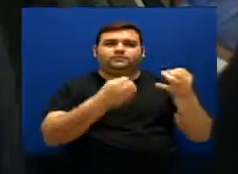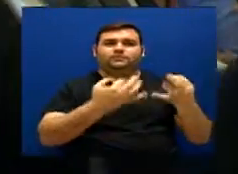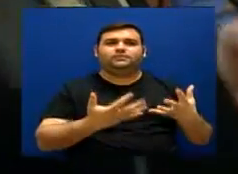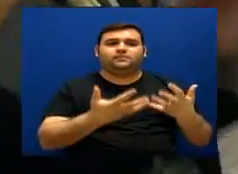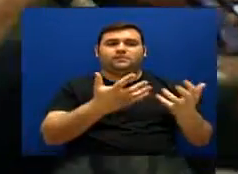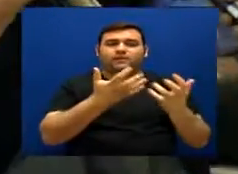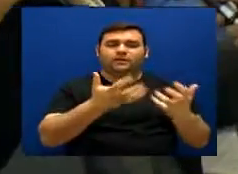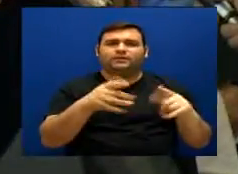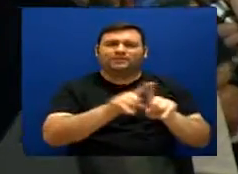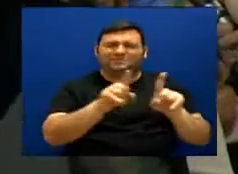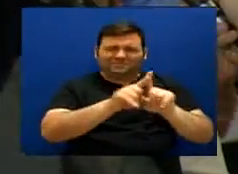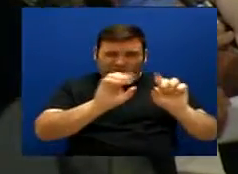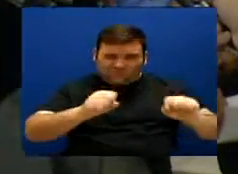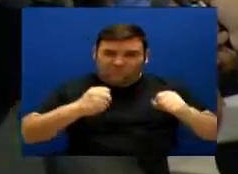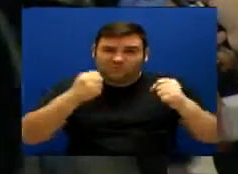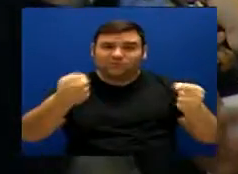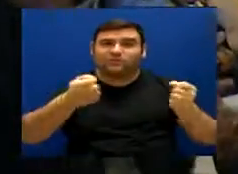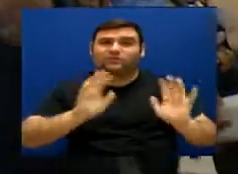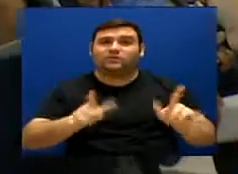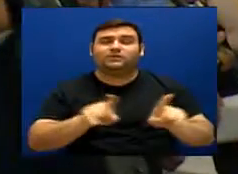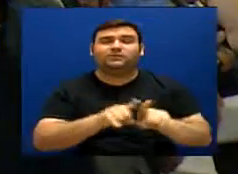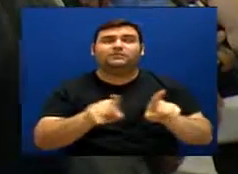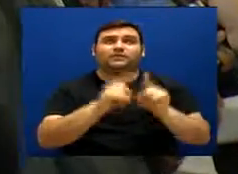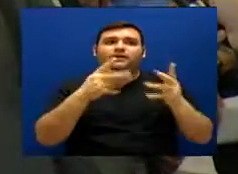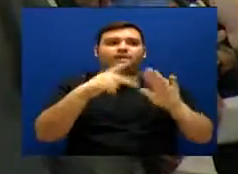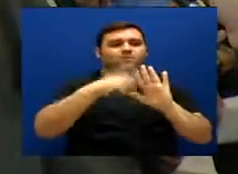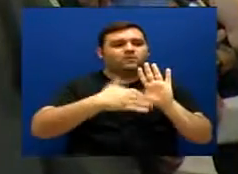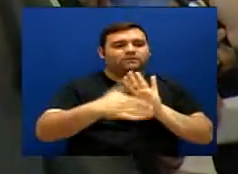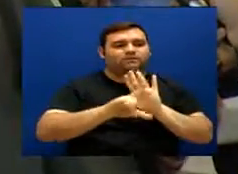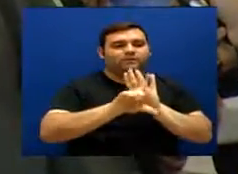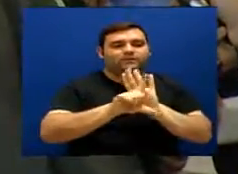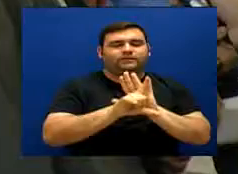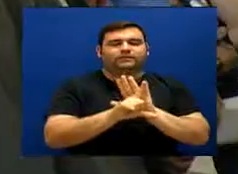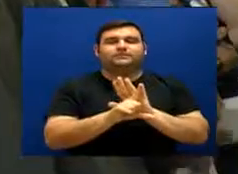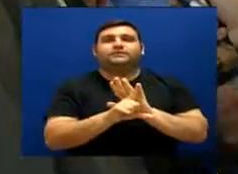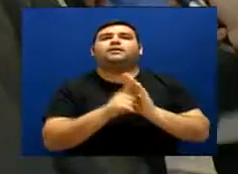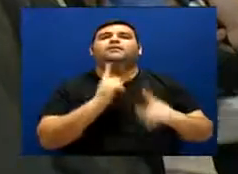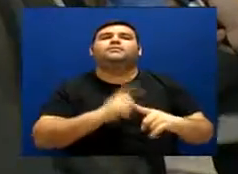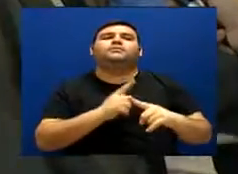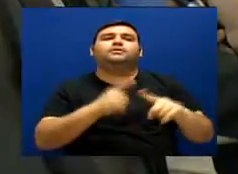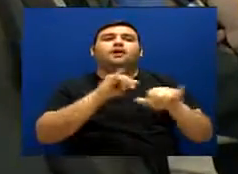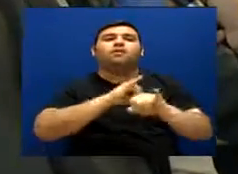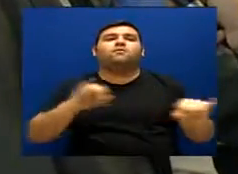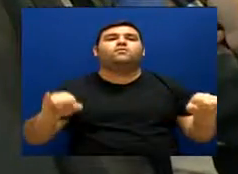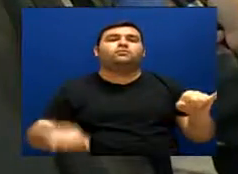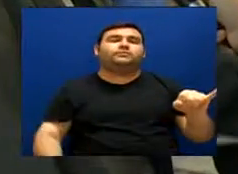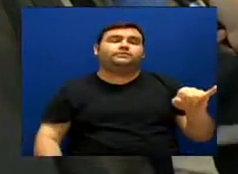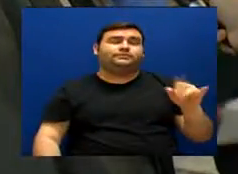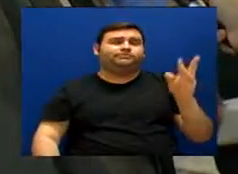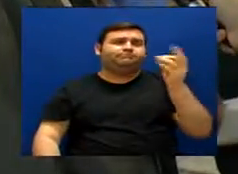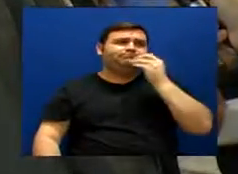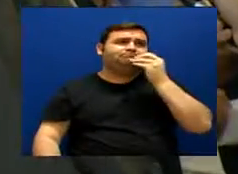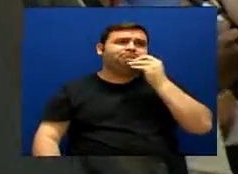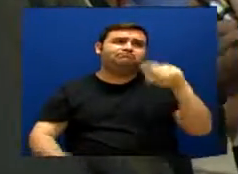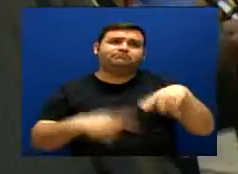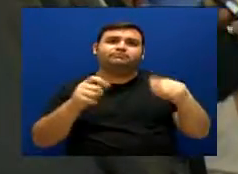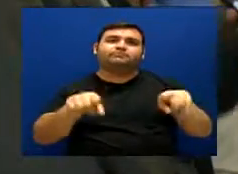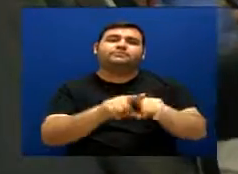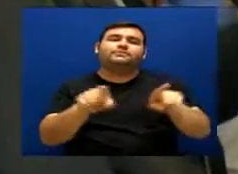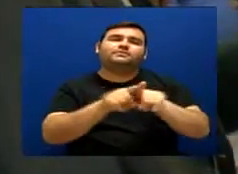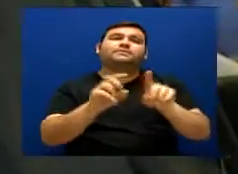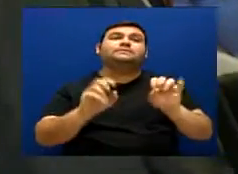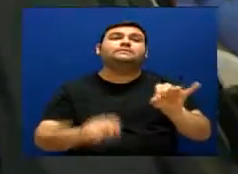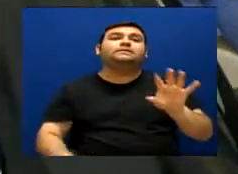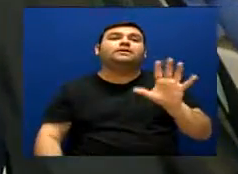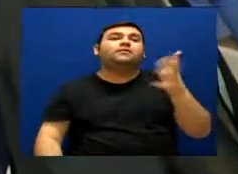ele quis, já lutou um monte aqui para colocar um projeto de lei para divulgar a possibilidade de, quando se